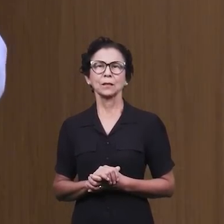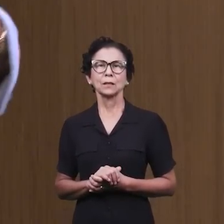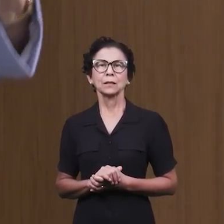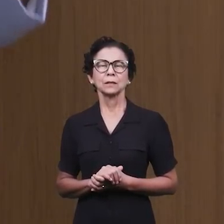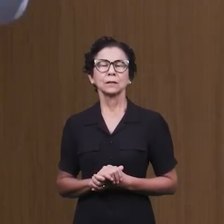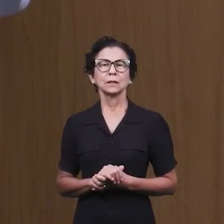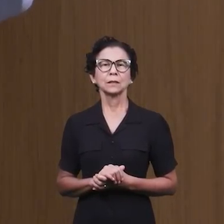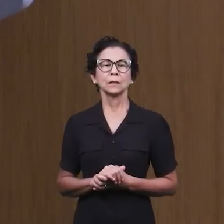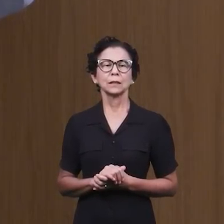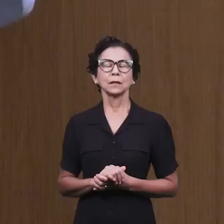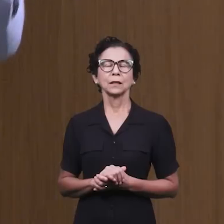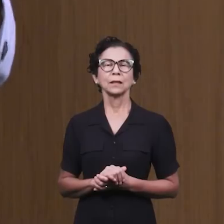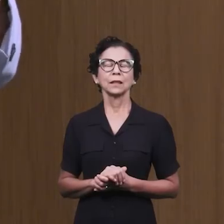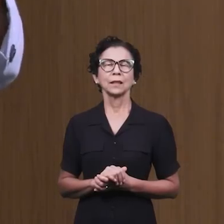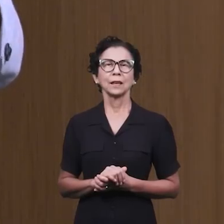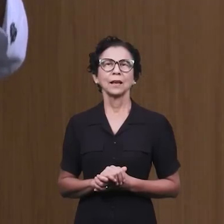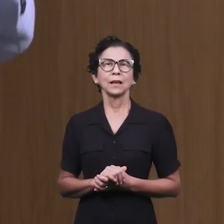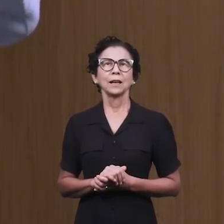palavra,